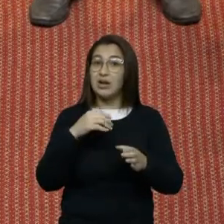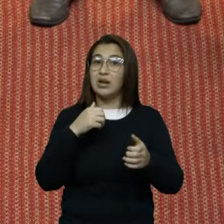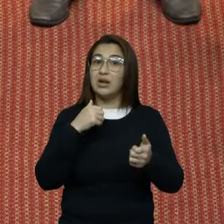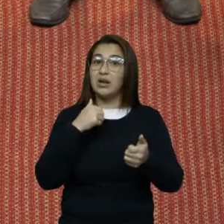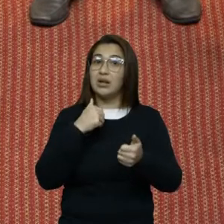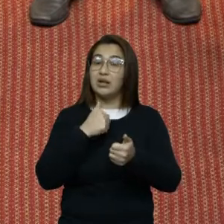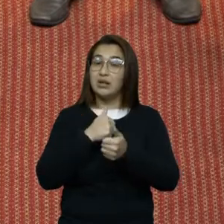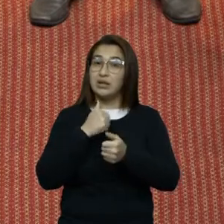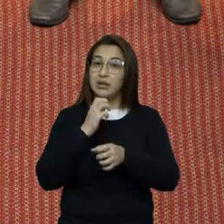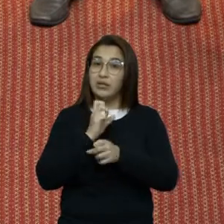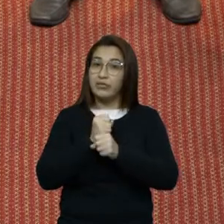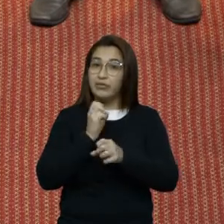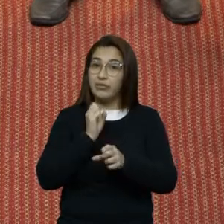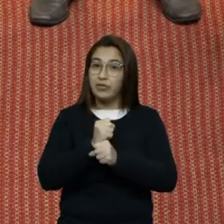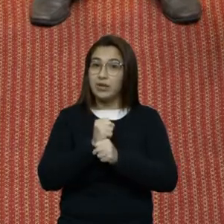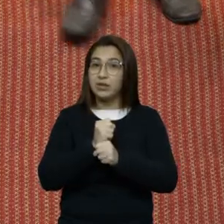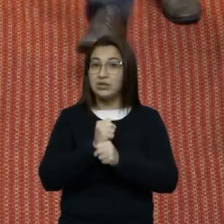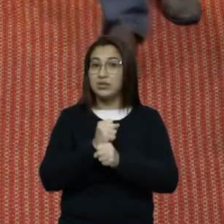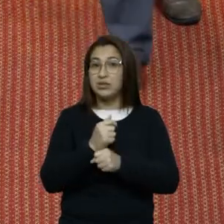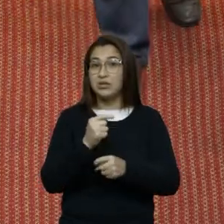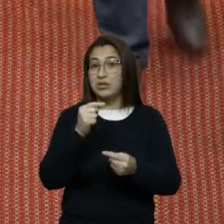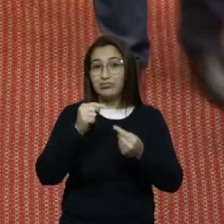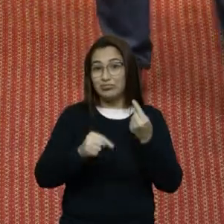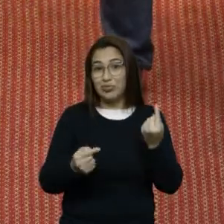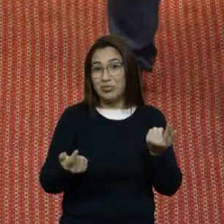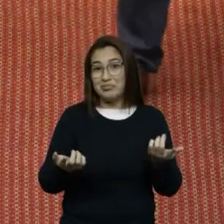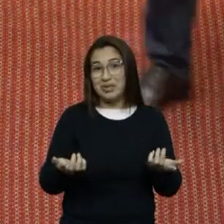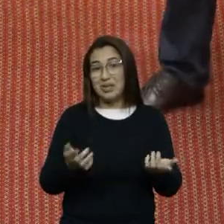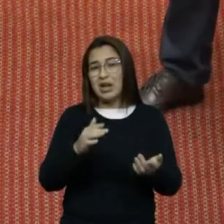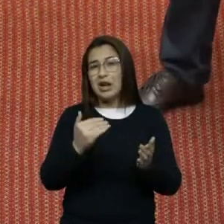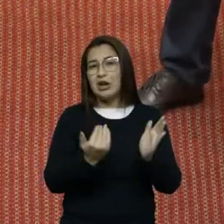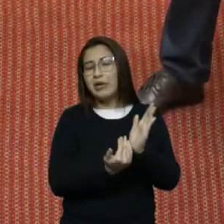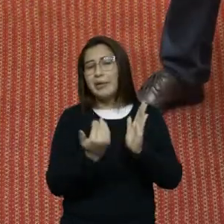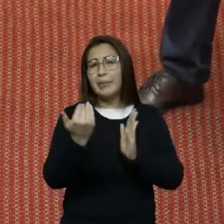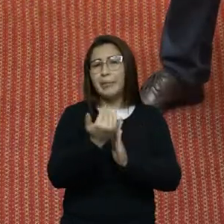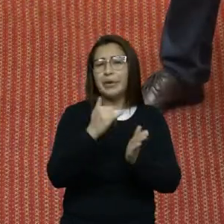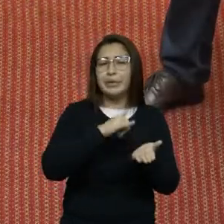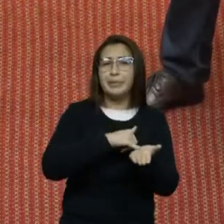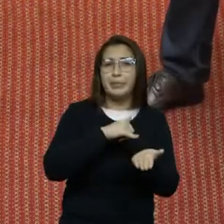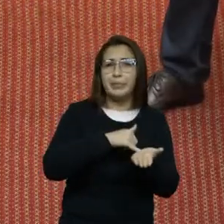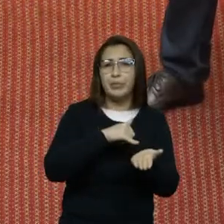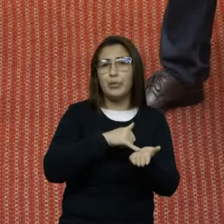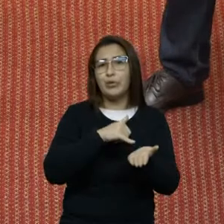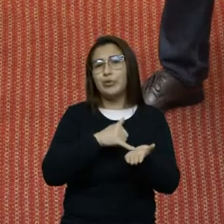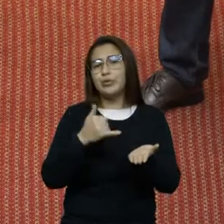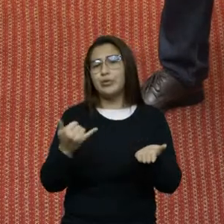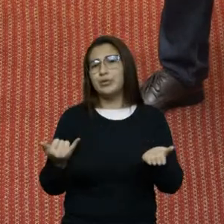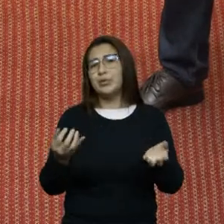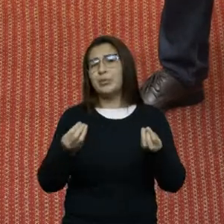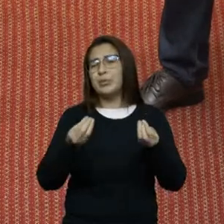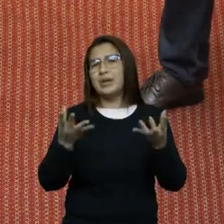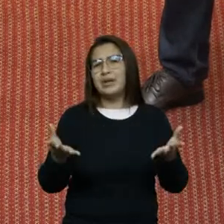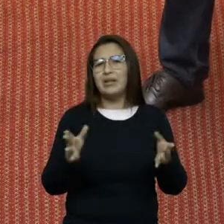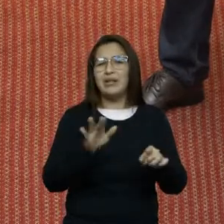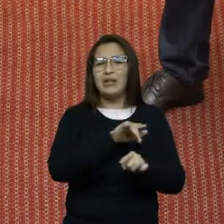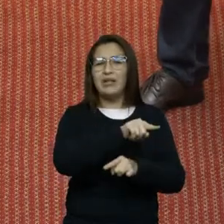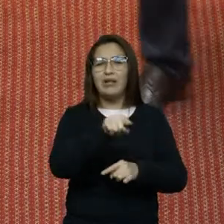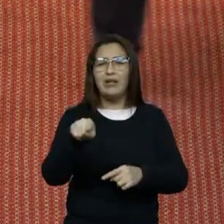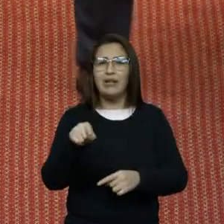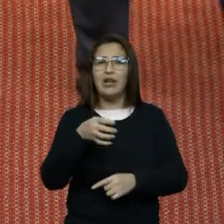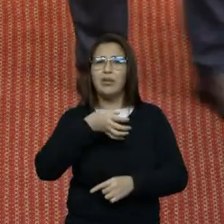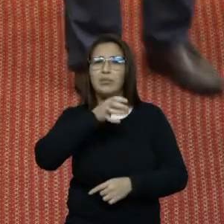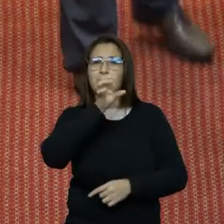Secretaria da Fazenda começar a usar essa tese de que está aumentando os impostos para bebidas e bebidas